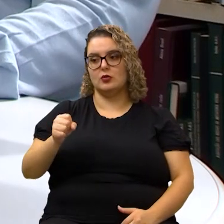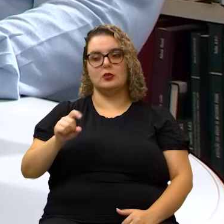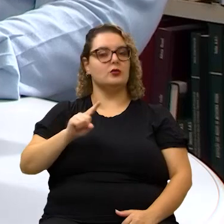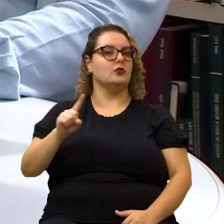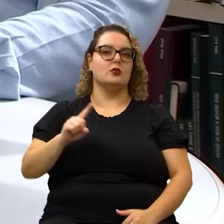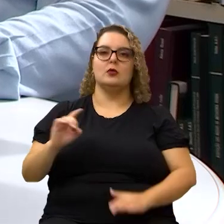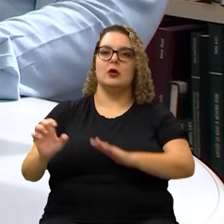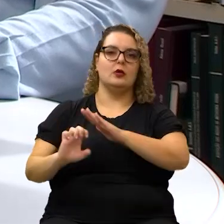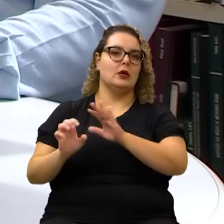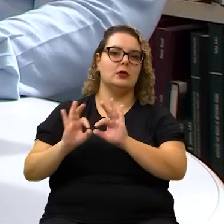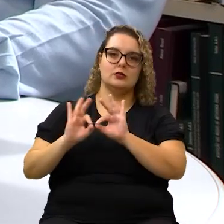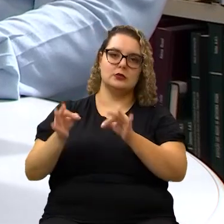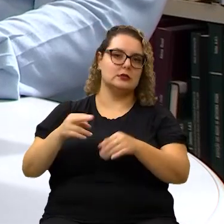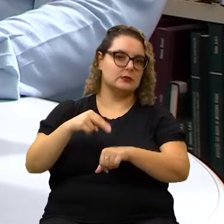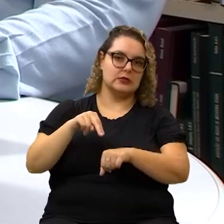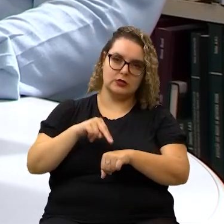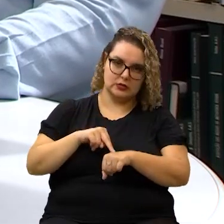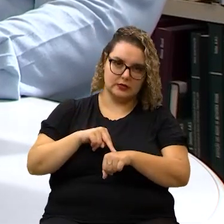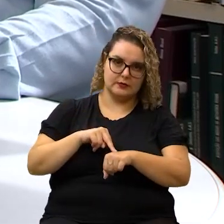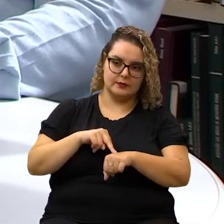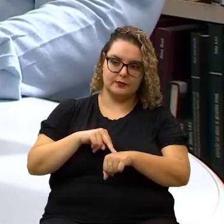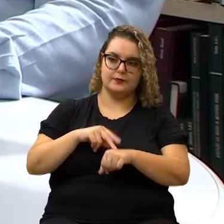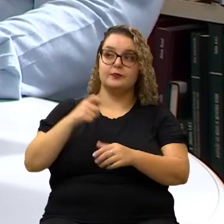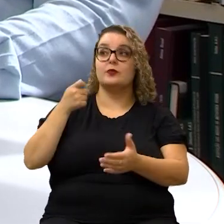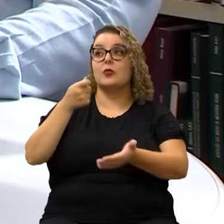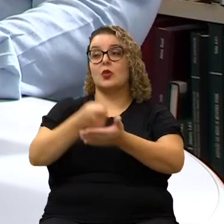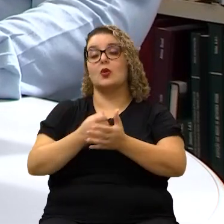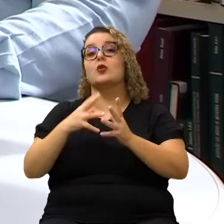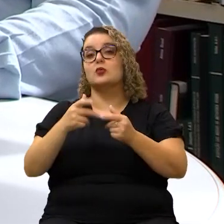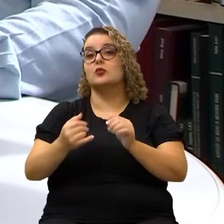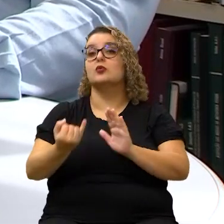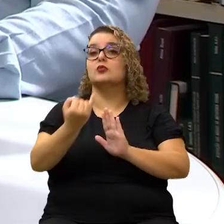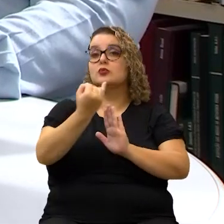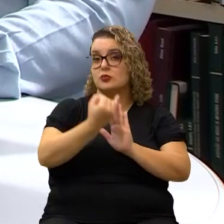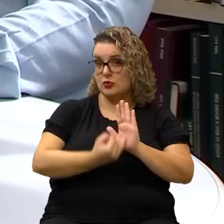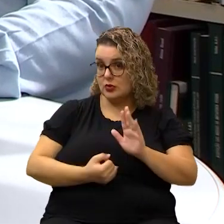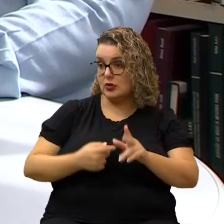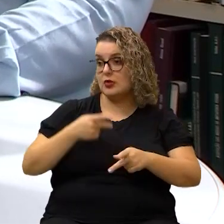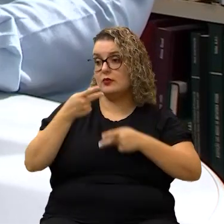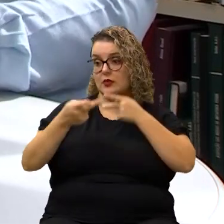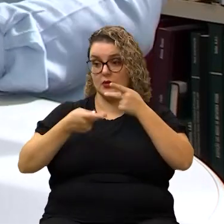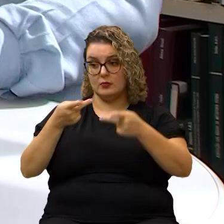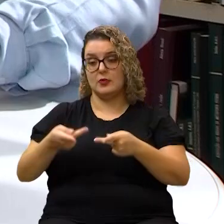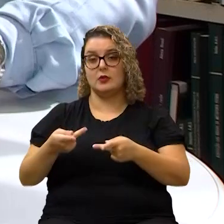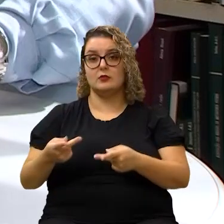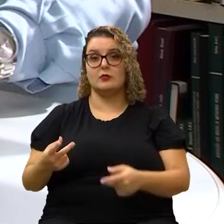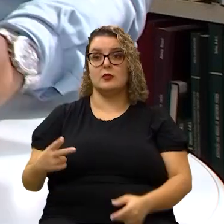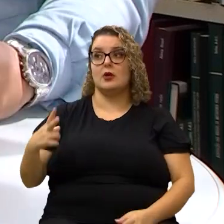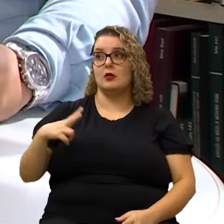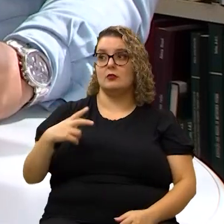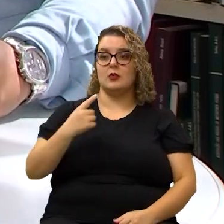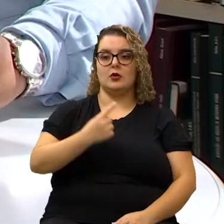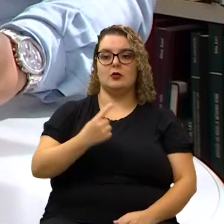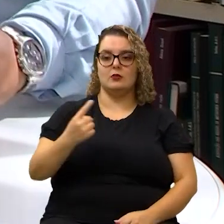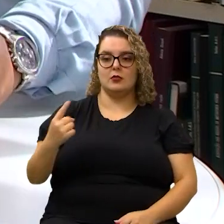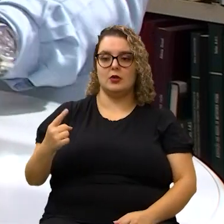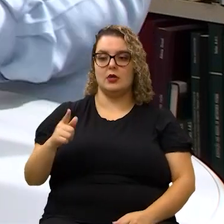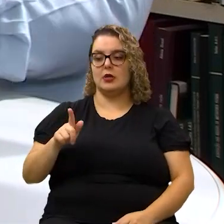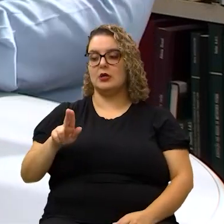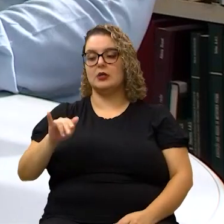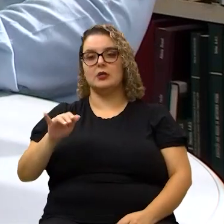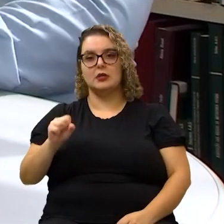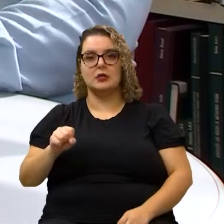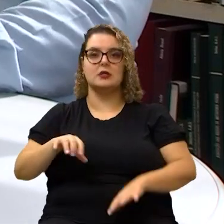é mais uma empresa do Simples Nacional. Então ela vai ter que pagar todos esses impostos que nós comentamos individualizados, em